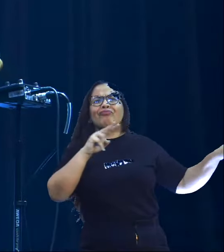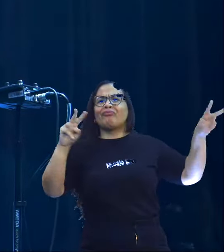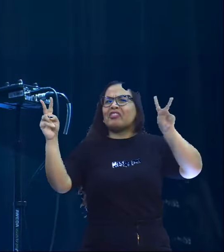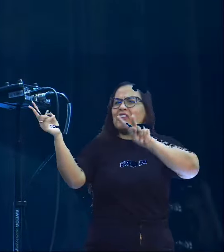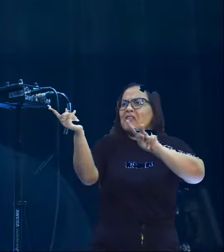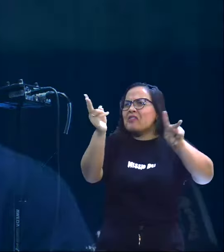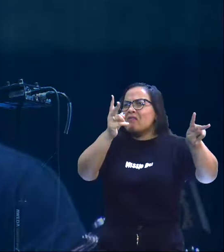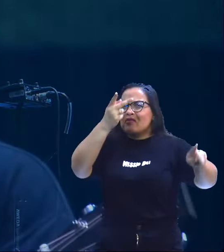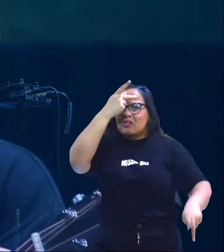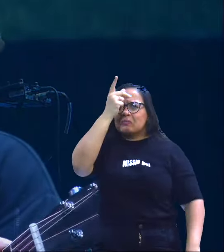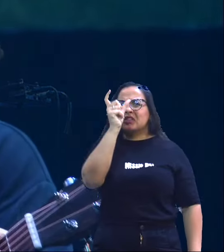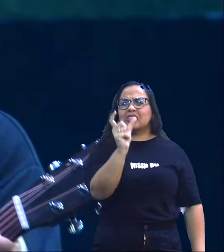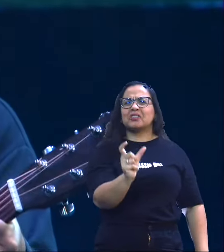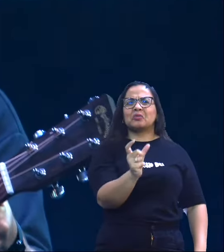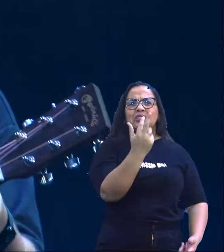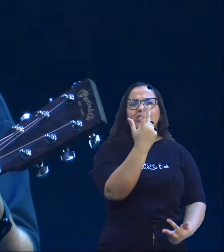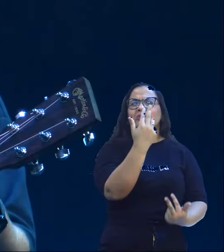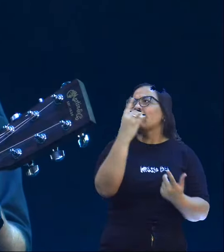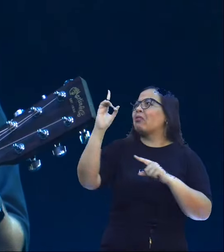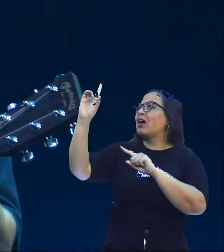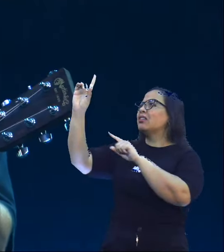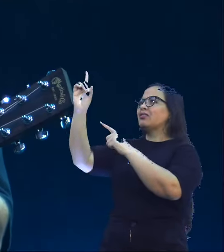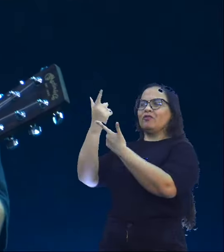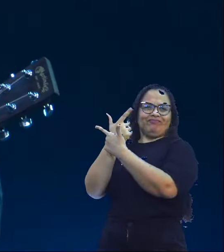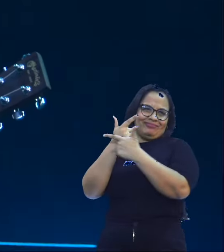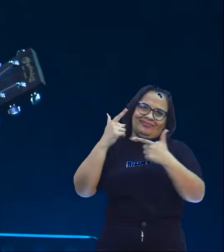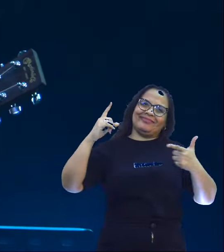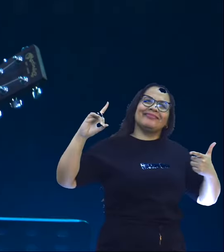tentei achar alguém como você.